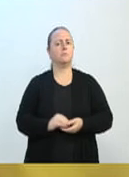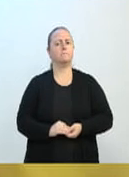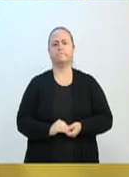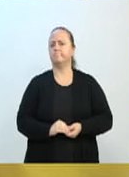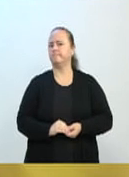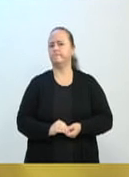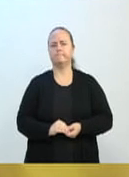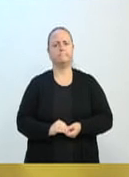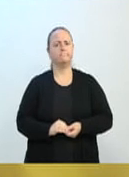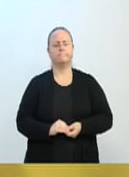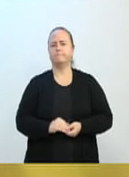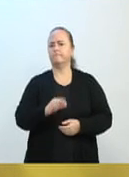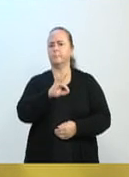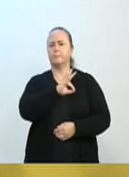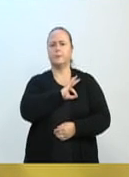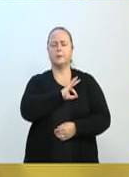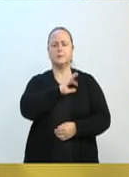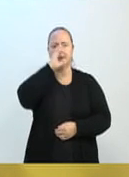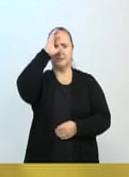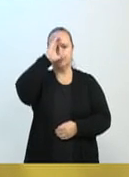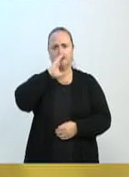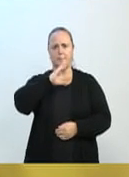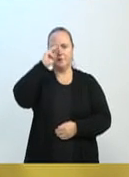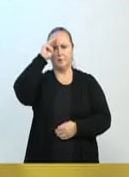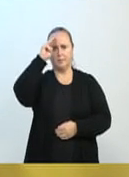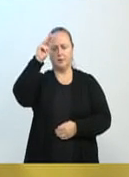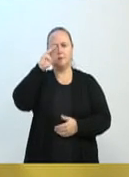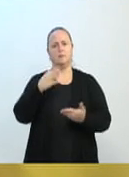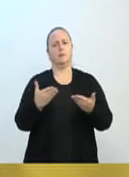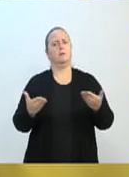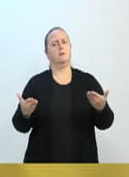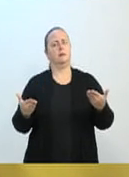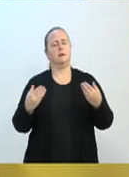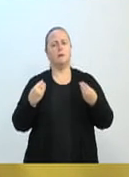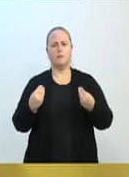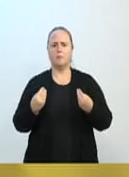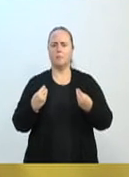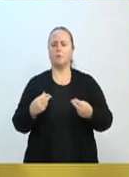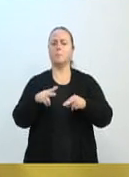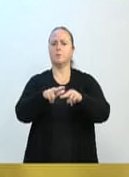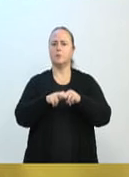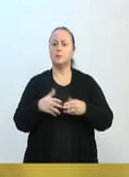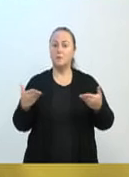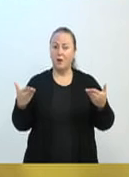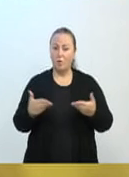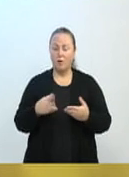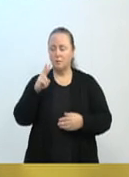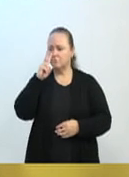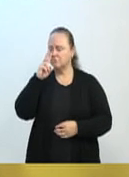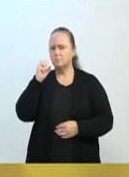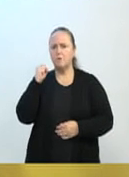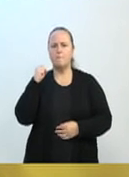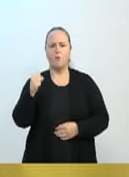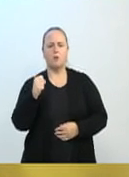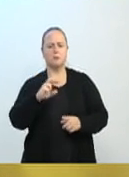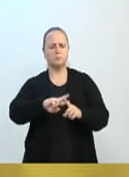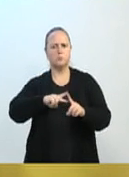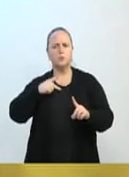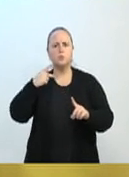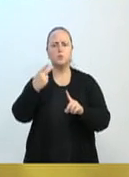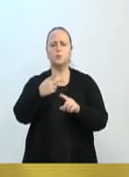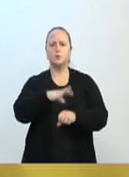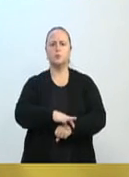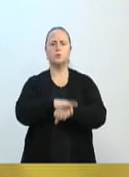Militar o Nossa polícia de inteligência então cabe agora uma ação forte imediata para trazer segurança